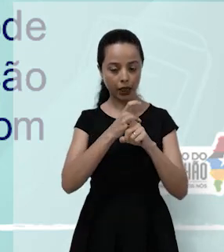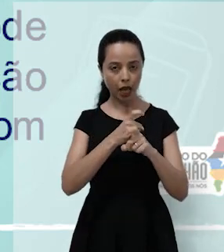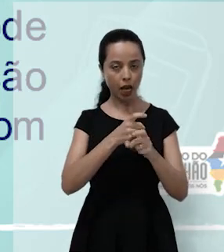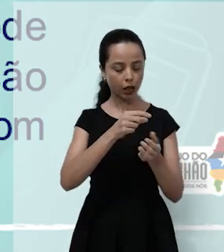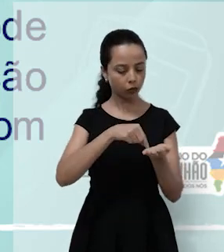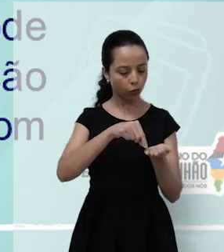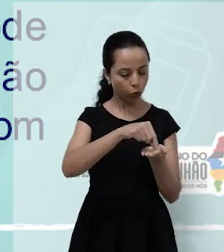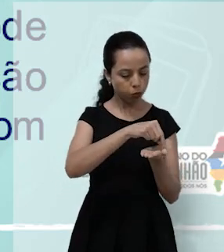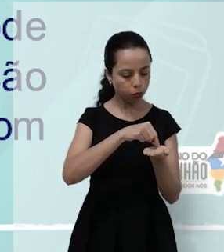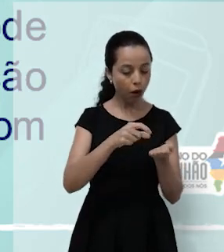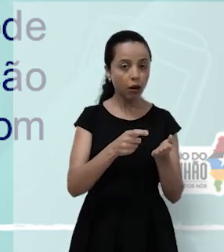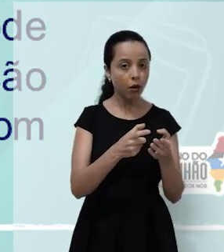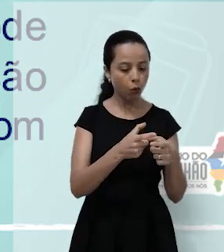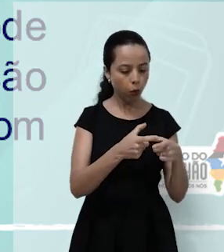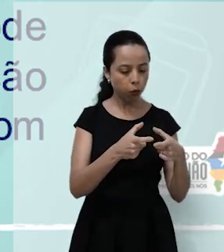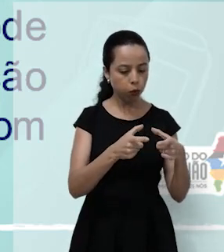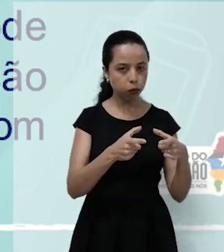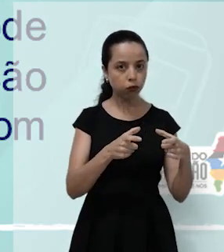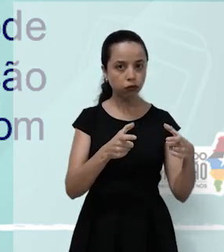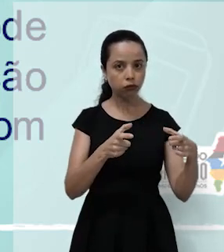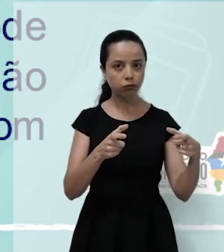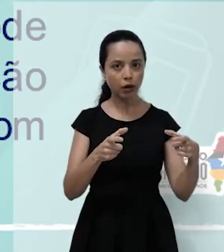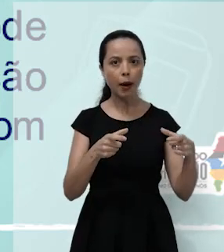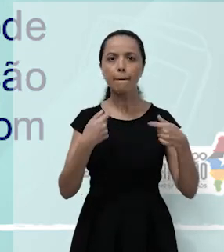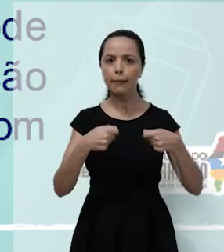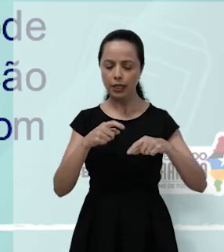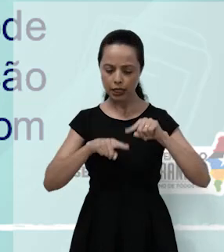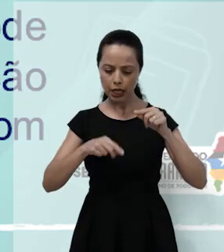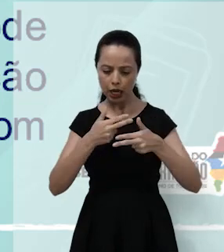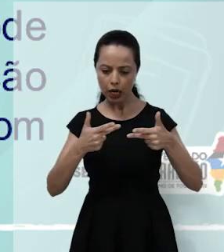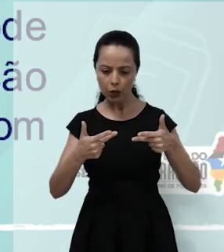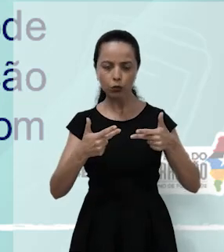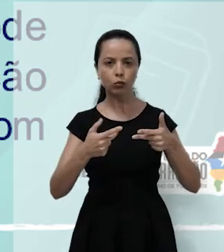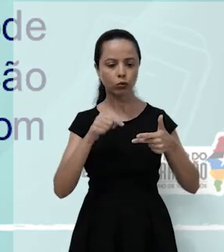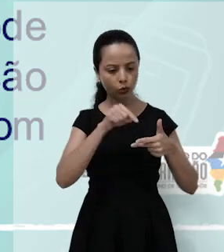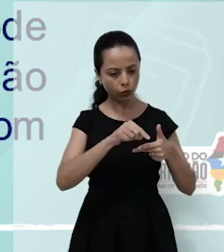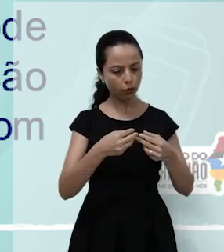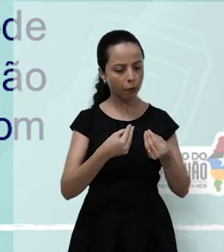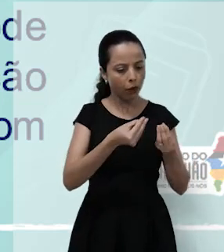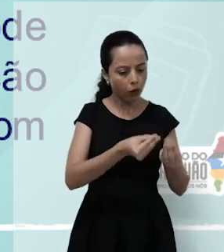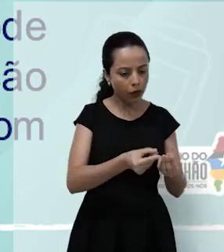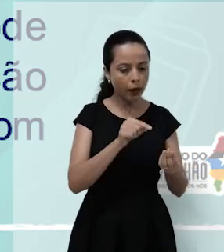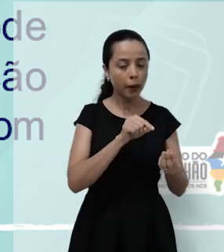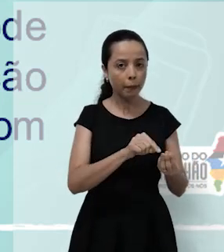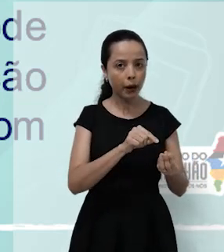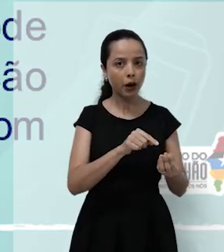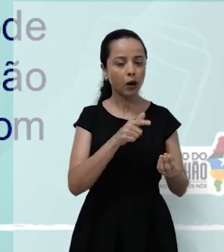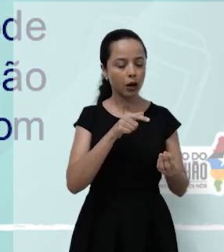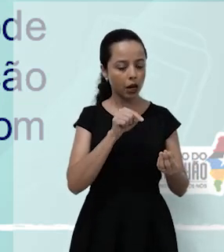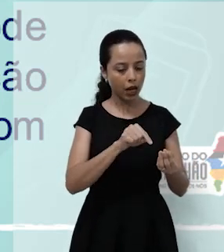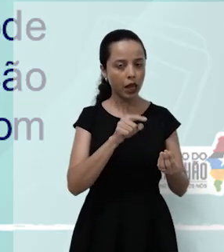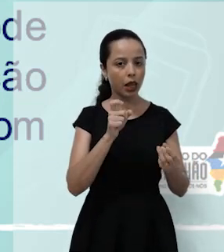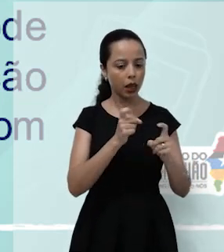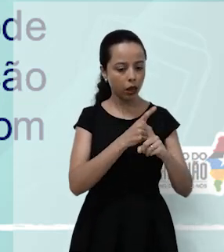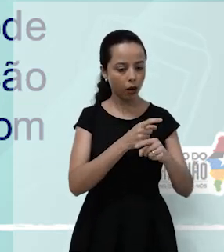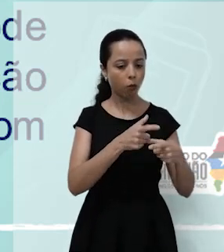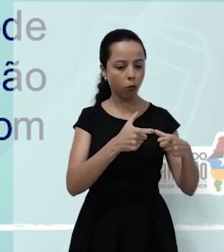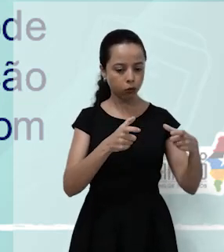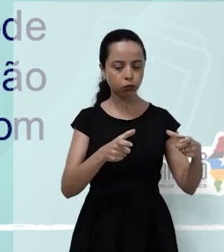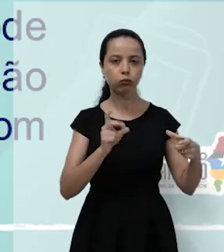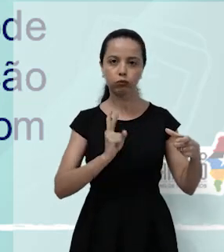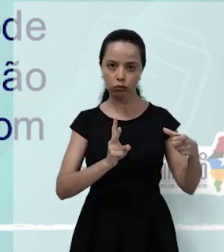mais recursos são necessários para que se mantenha essa taxa de crescimento. Se fossem disponibilizados